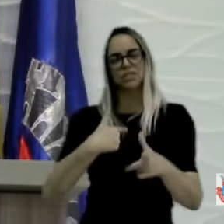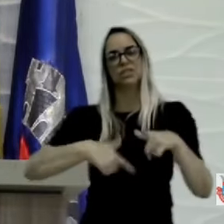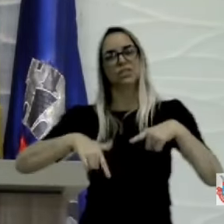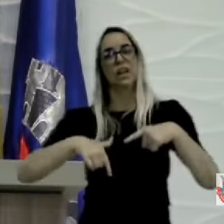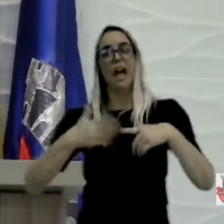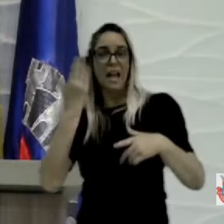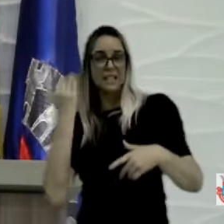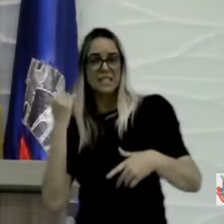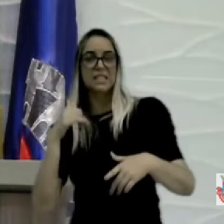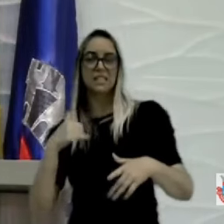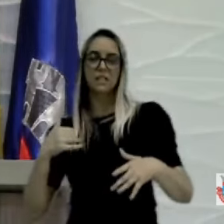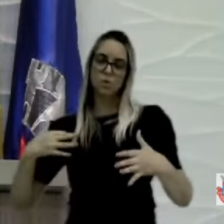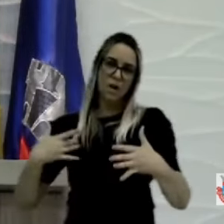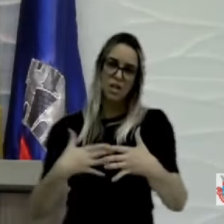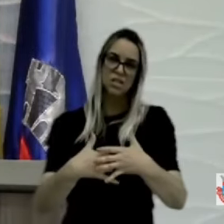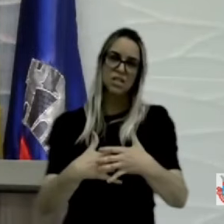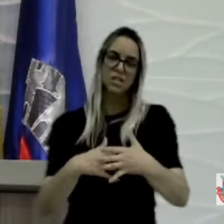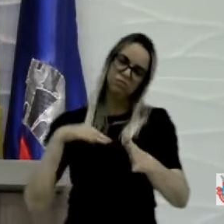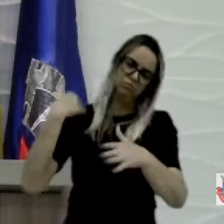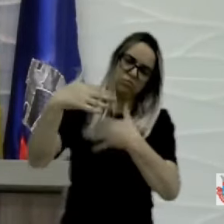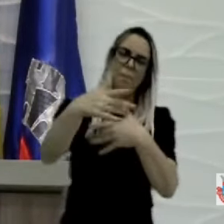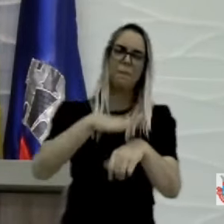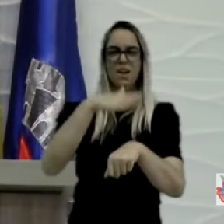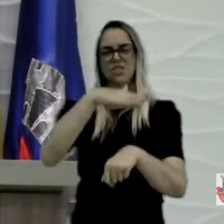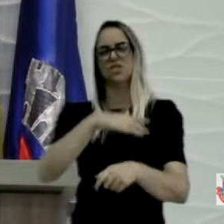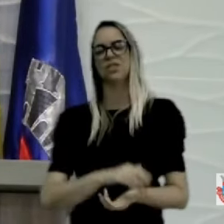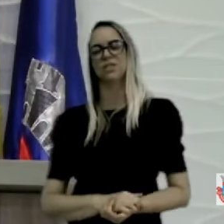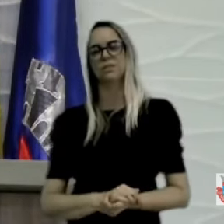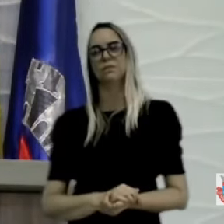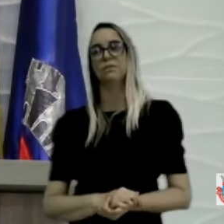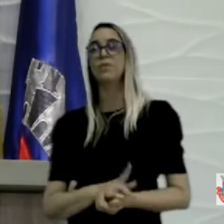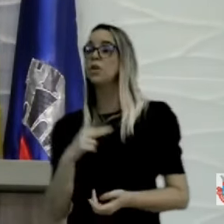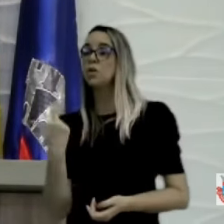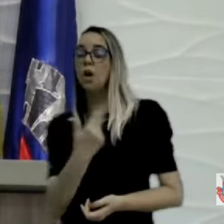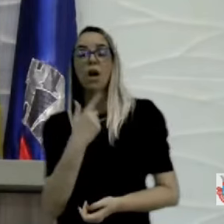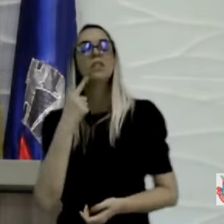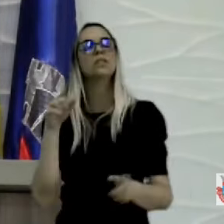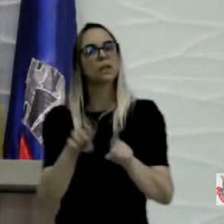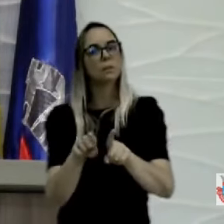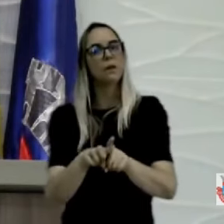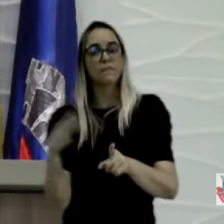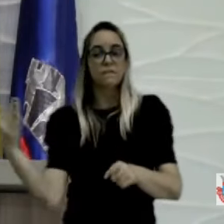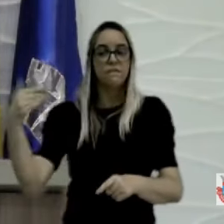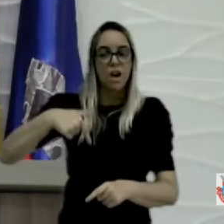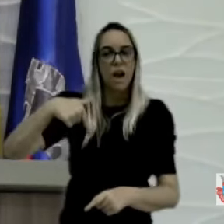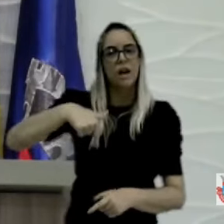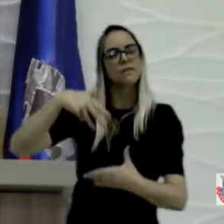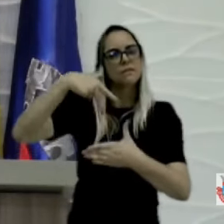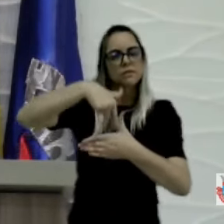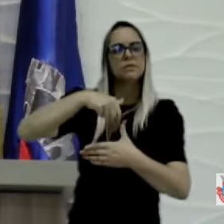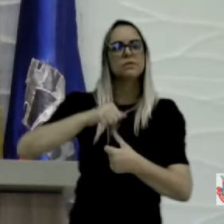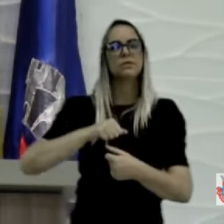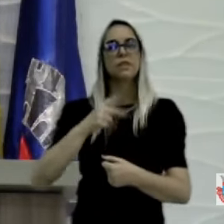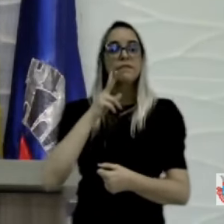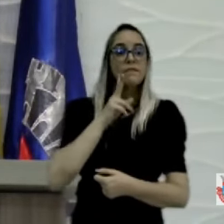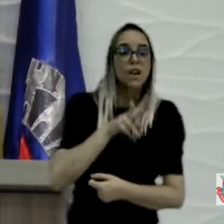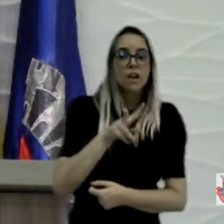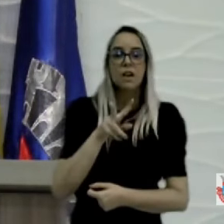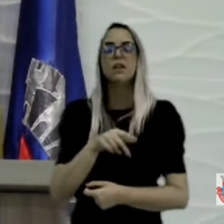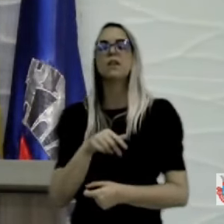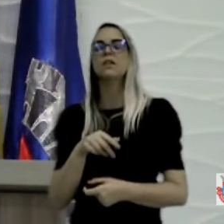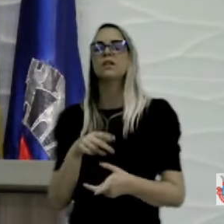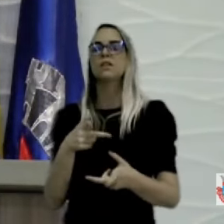durante, depois das eleições e vamos trabalhar muito mais. Mas a gente vê aqui também um vereador querendo